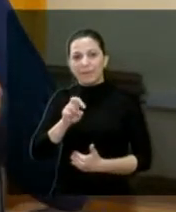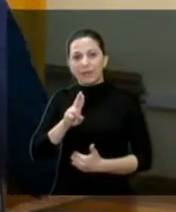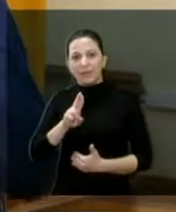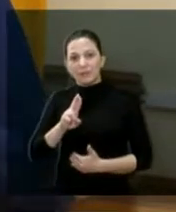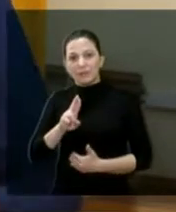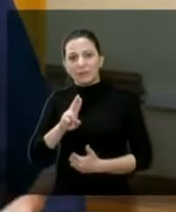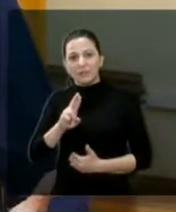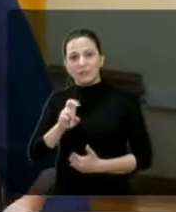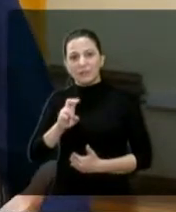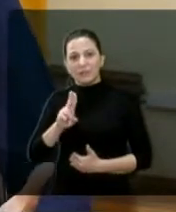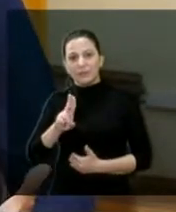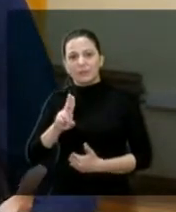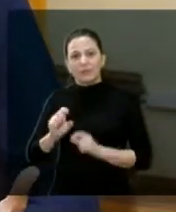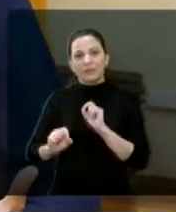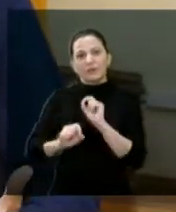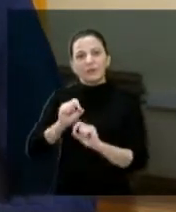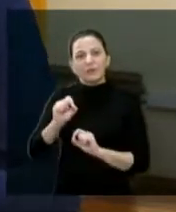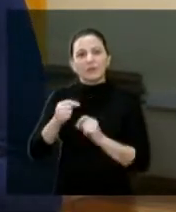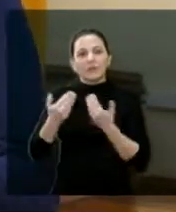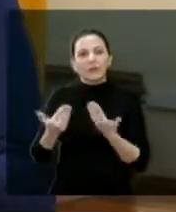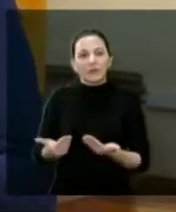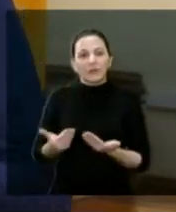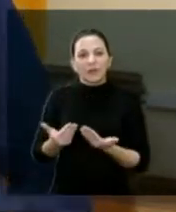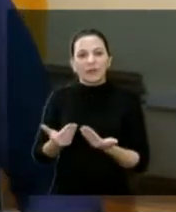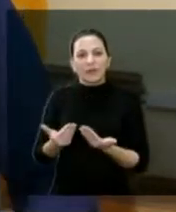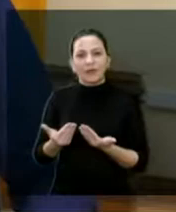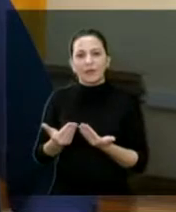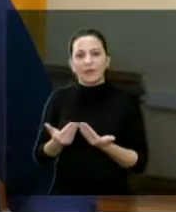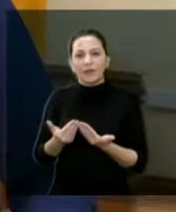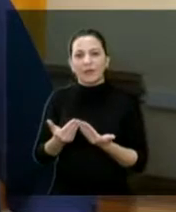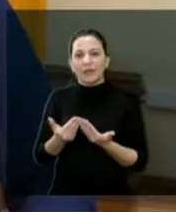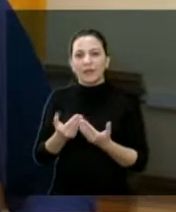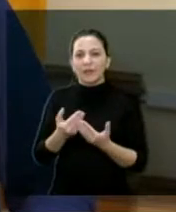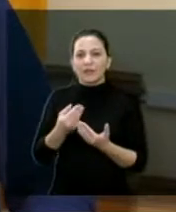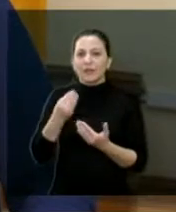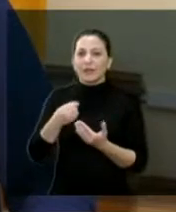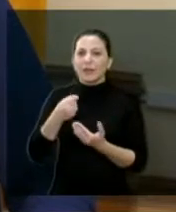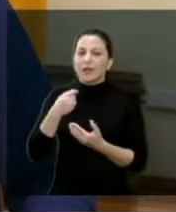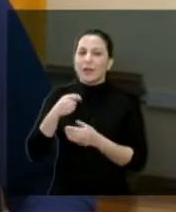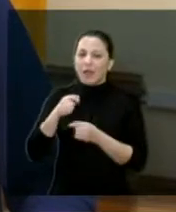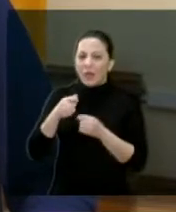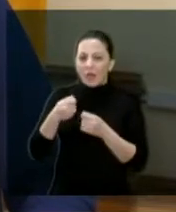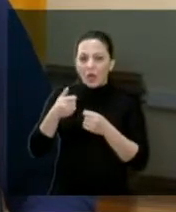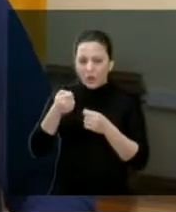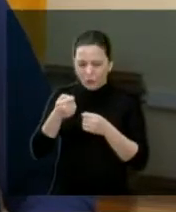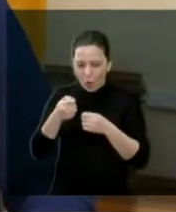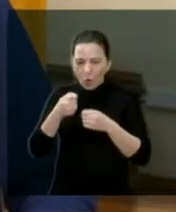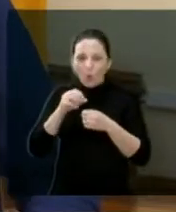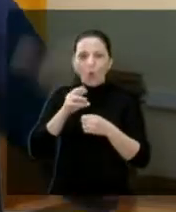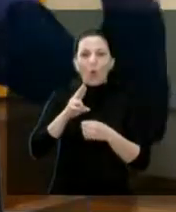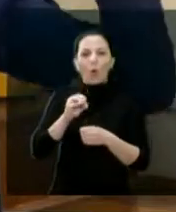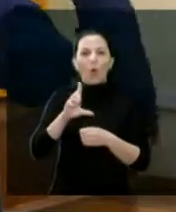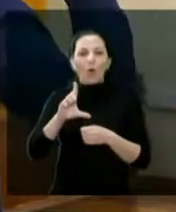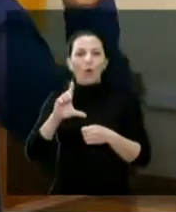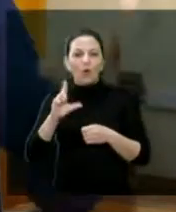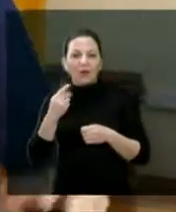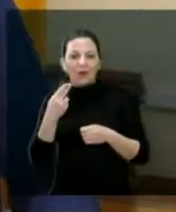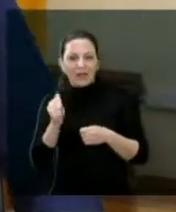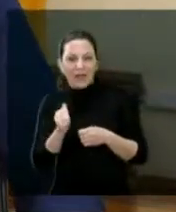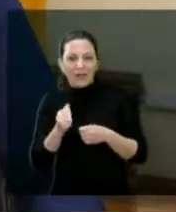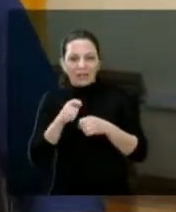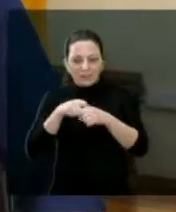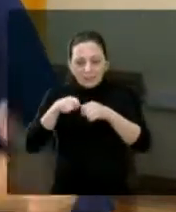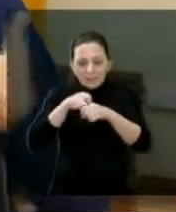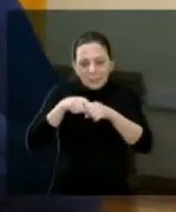Aí eu fui lá, era Chico Rolha porque eu queimava a rolha, fazia o bigode, barba, aquela barbicha, botava um chapelão de